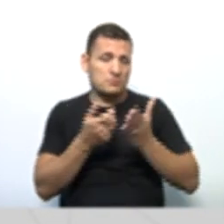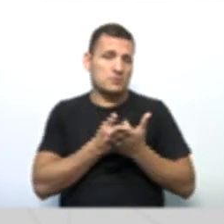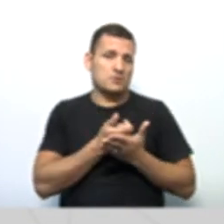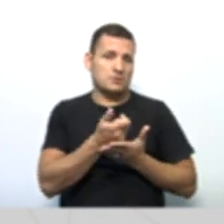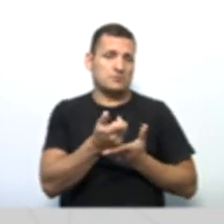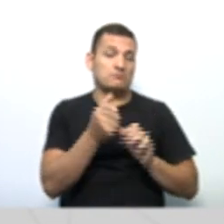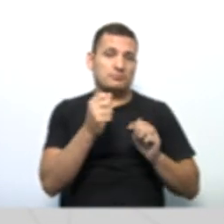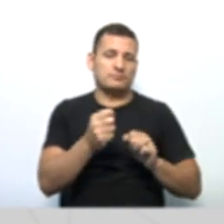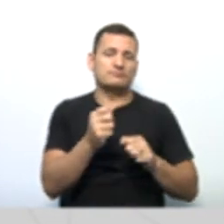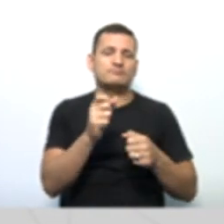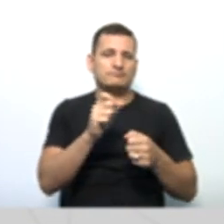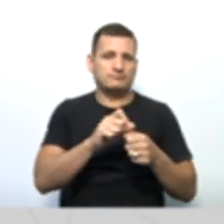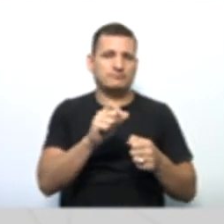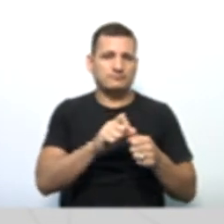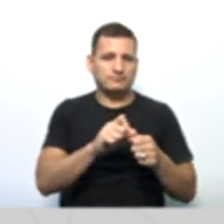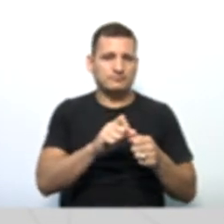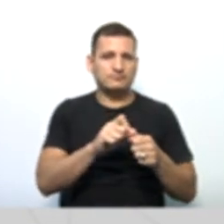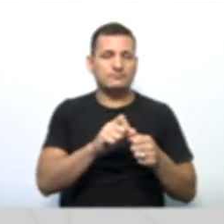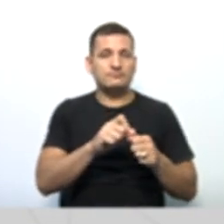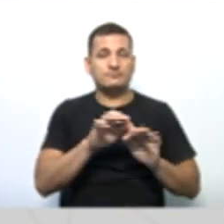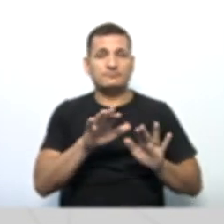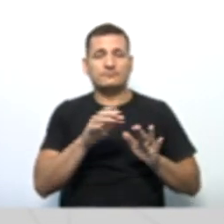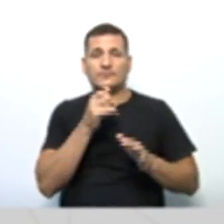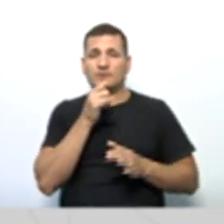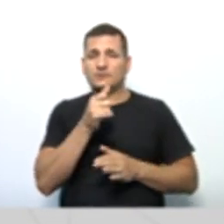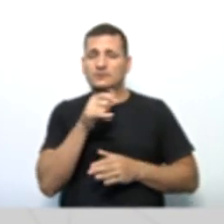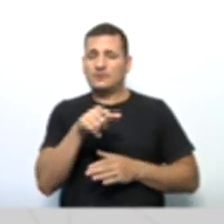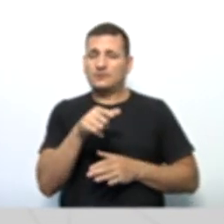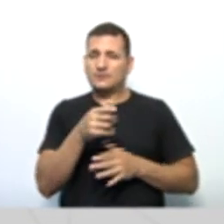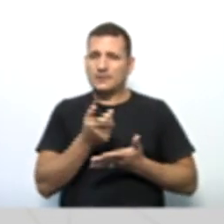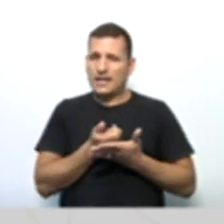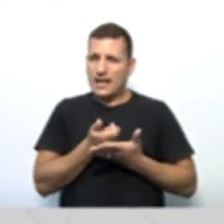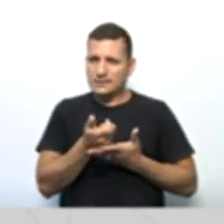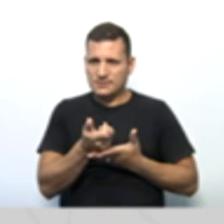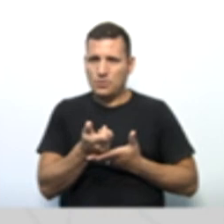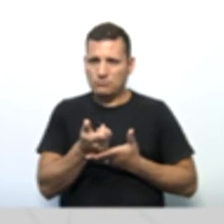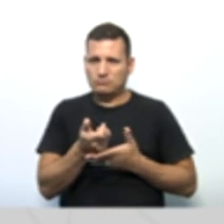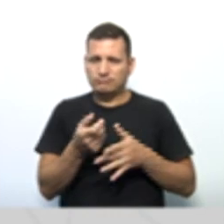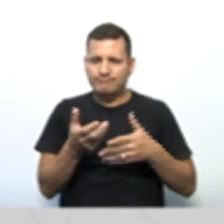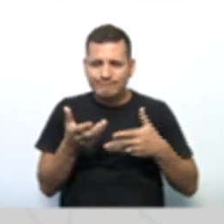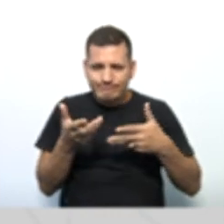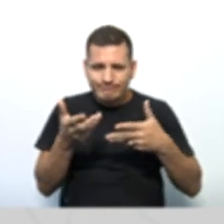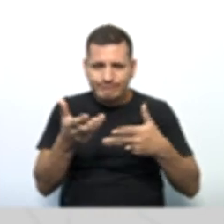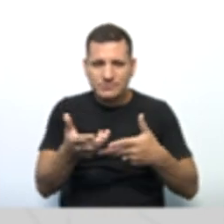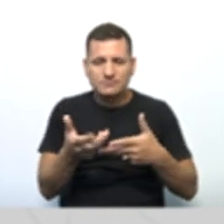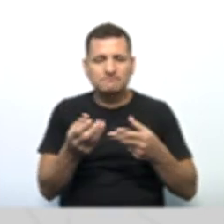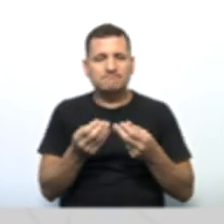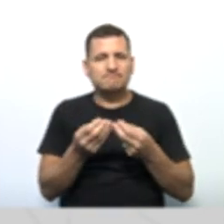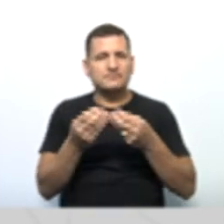ser praticada. Agora, se essa mesma ação acabar provocando